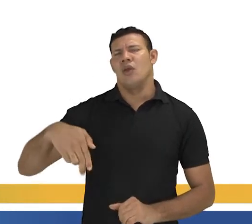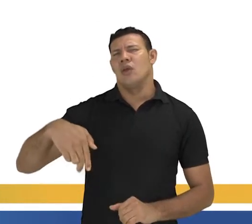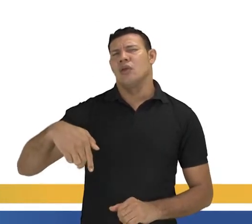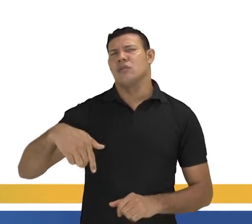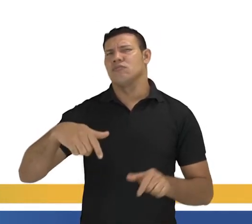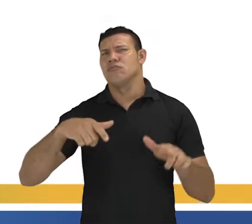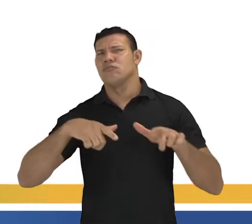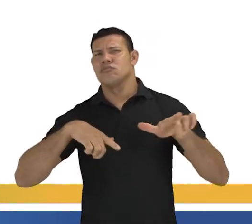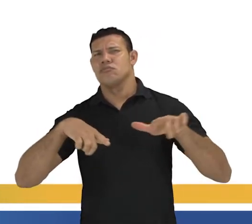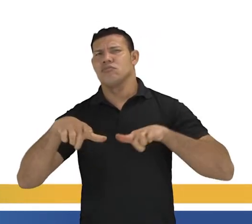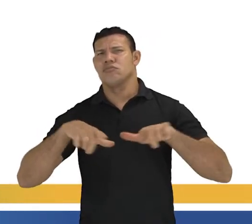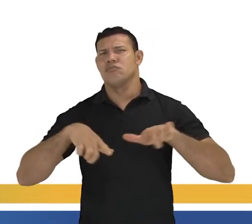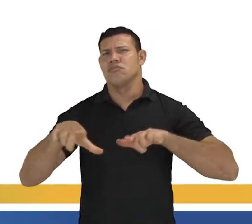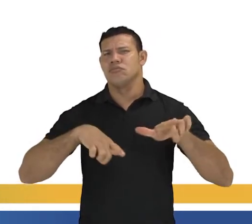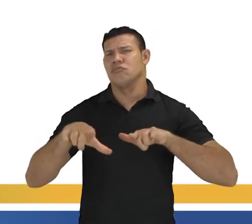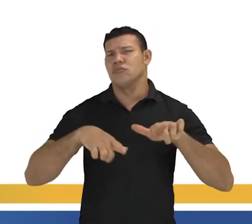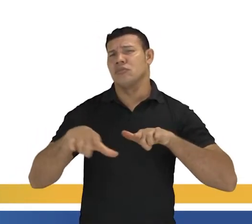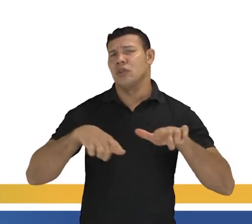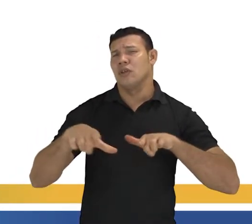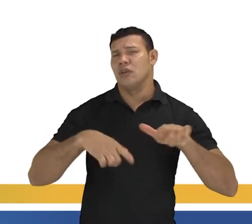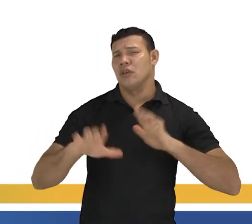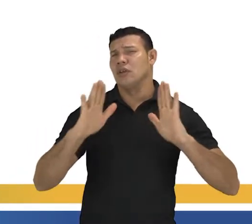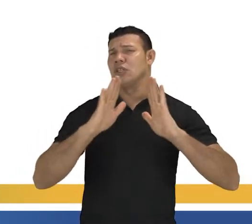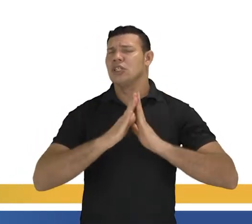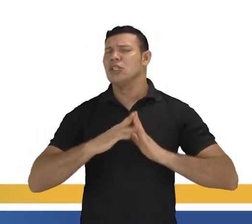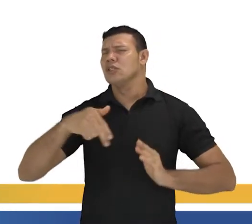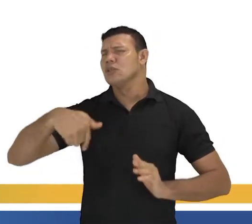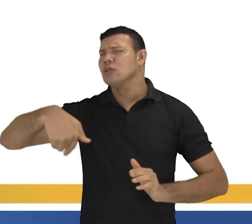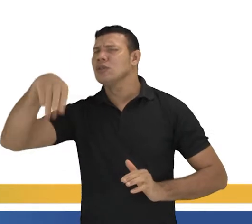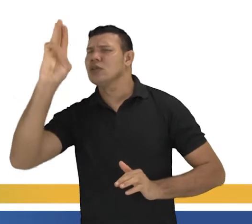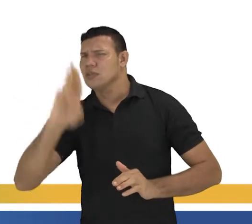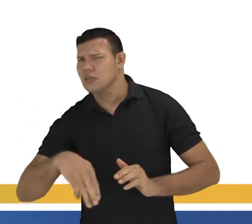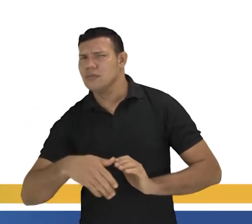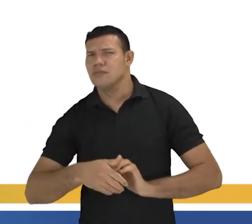Who's been working from home? Quem tem trabalhado de casa?